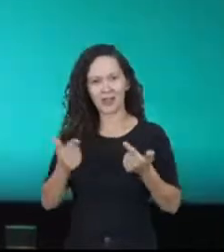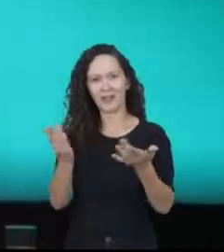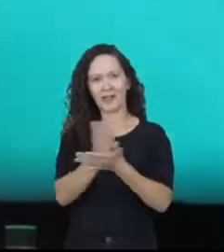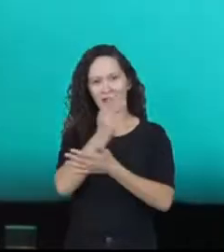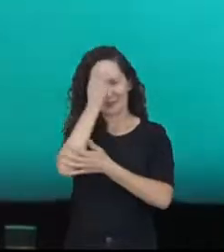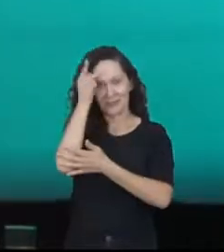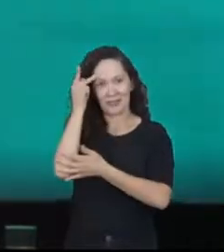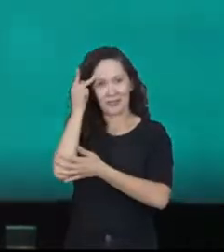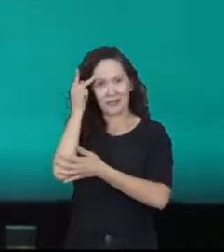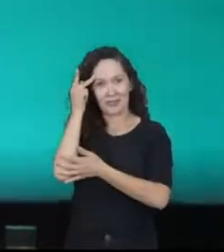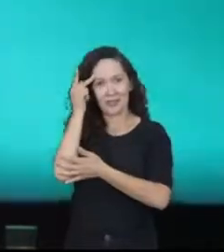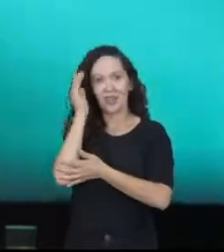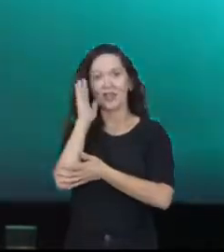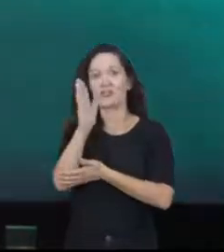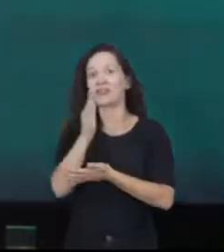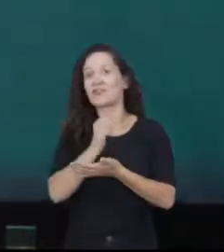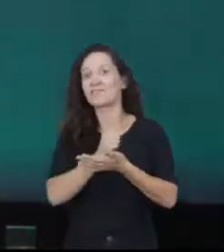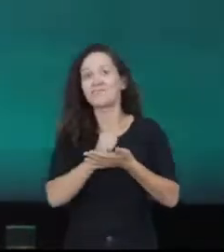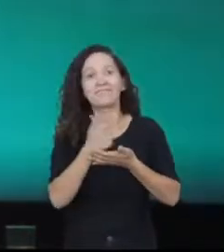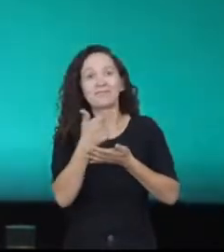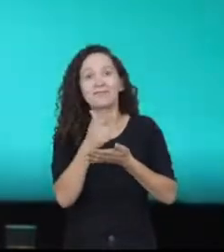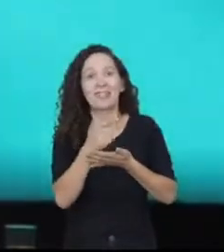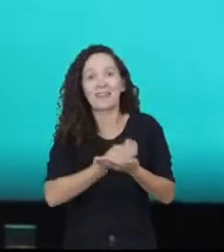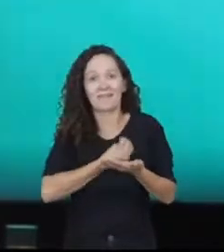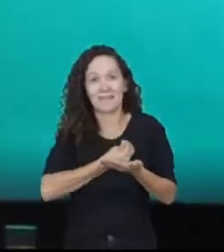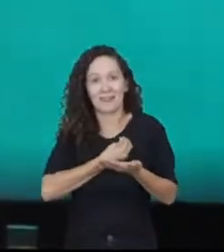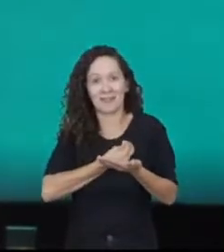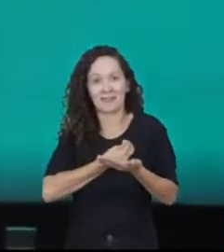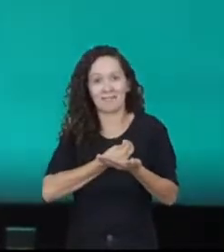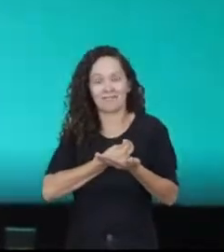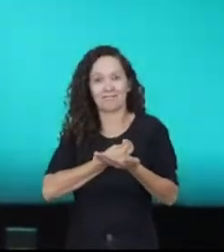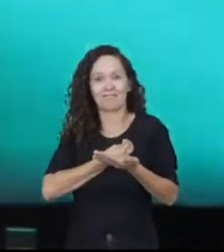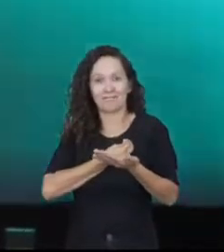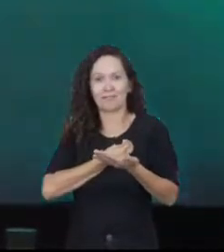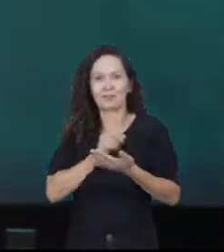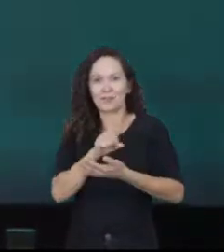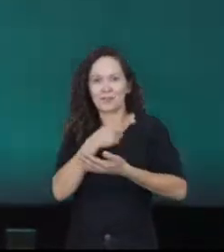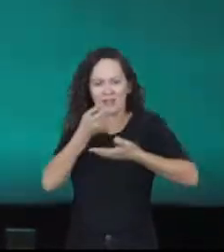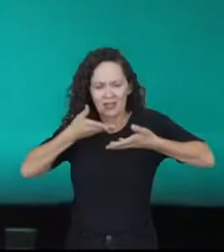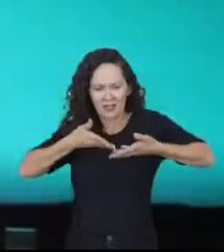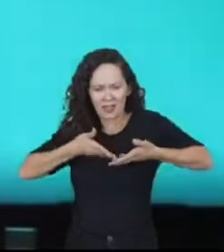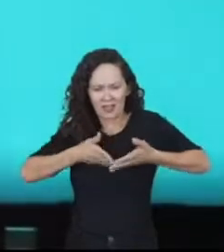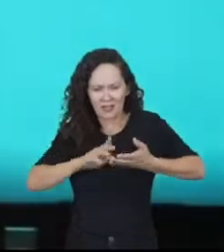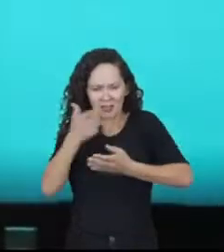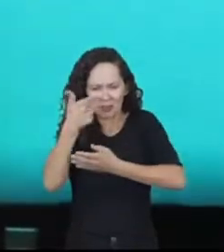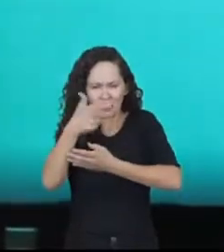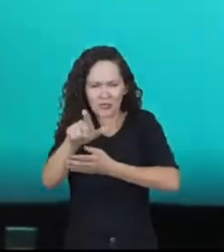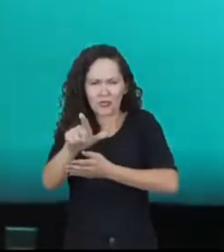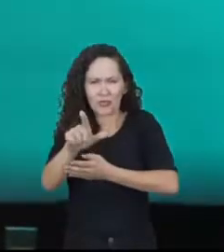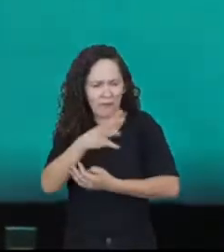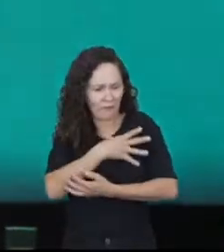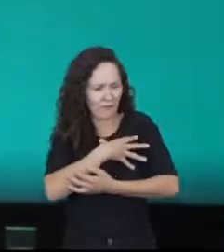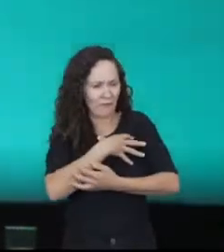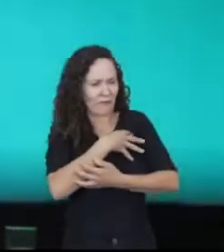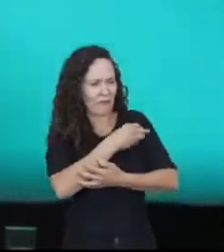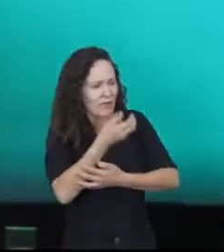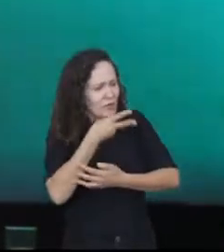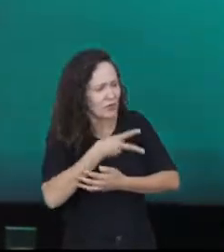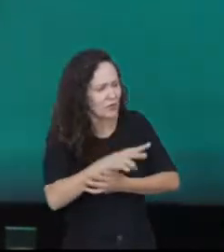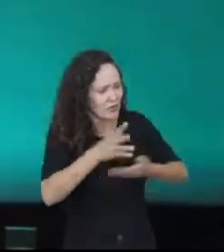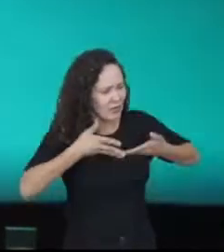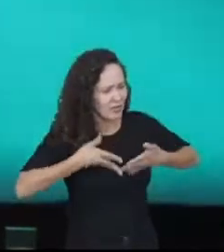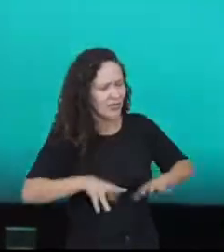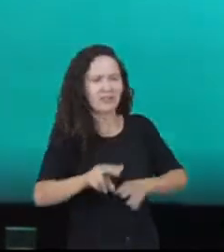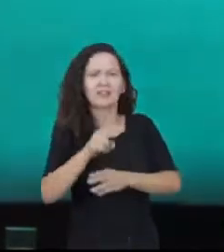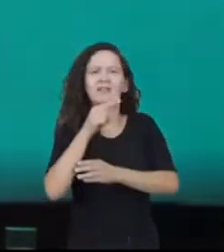existem mais. Mas nós renascemos nos nossos filhos, renascemos nos nossos netos,